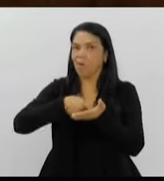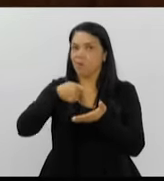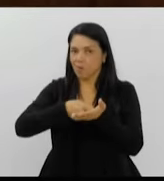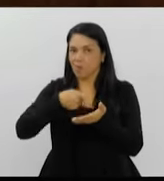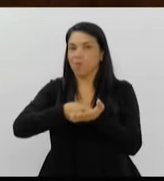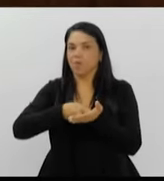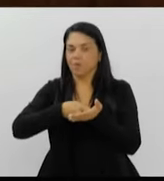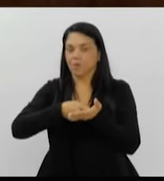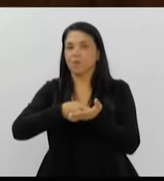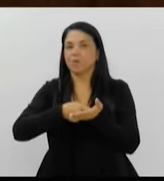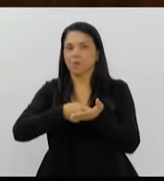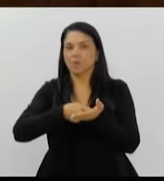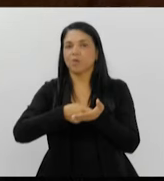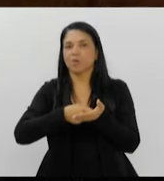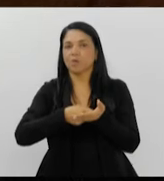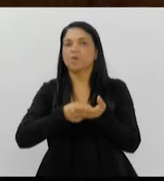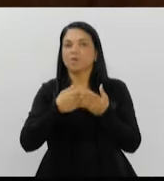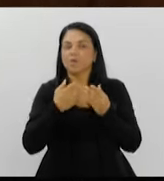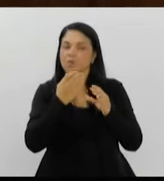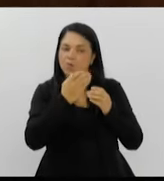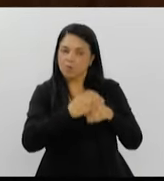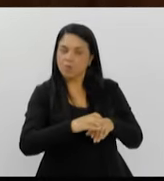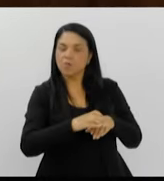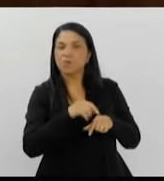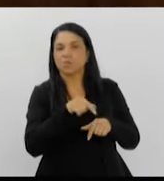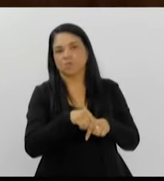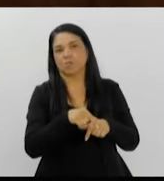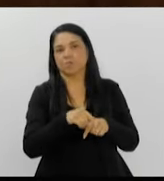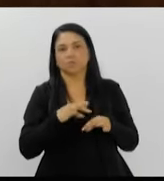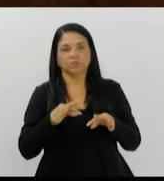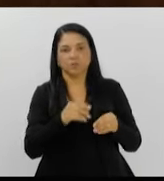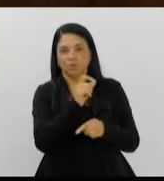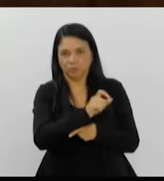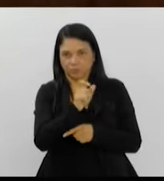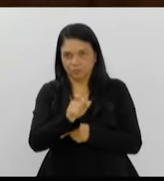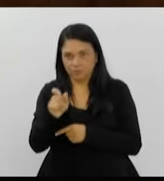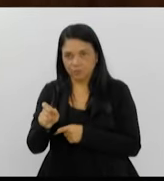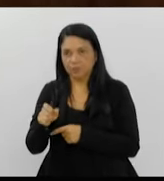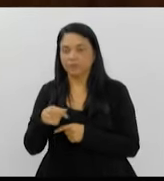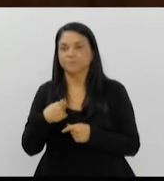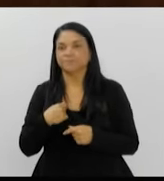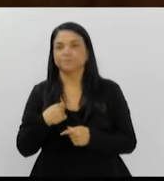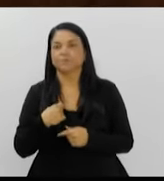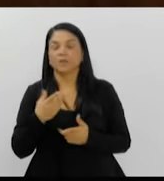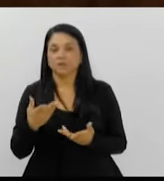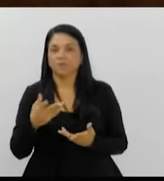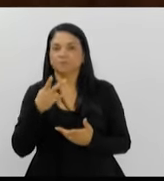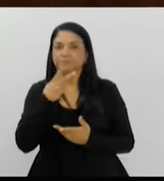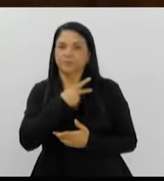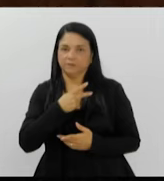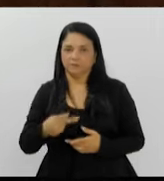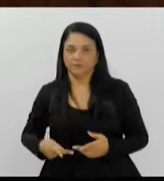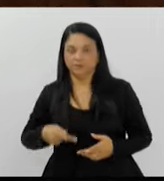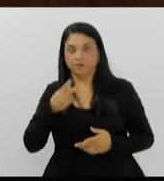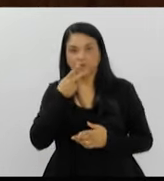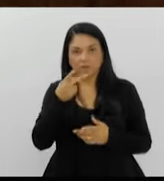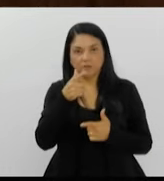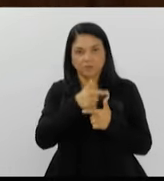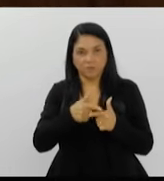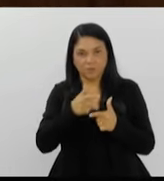situação de todos dos concursados Presidente falar desse Episódio